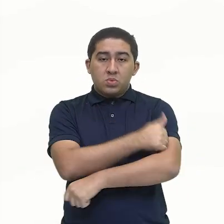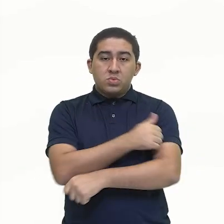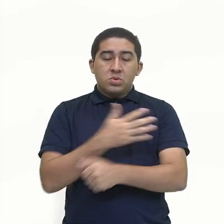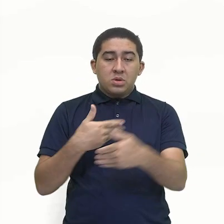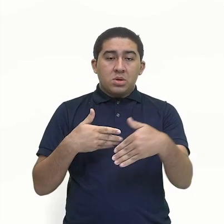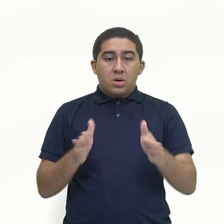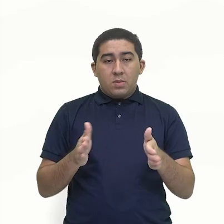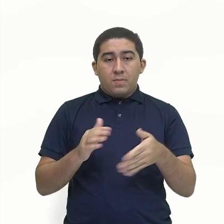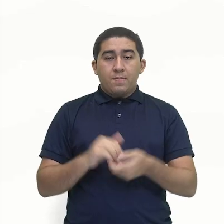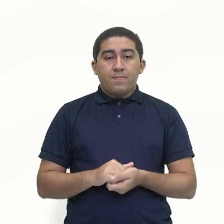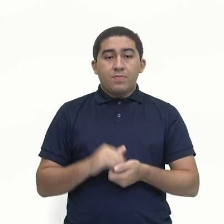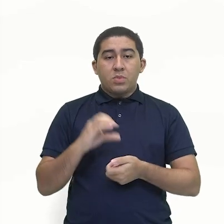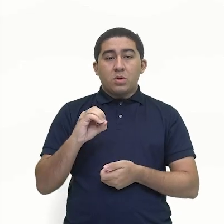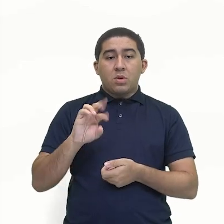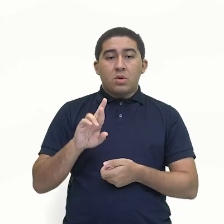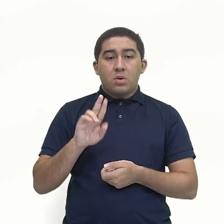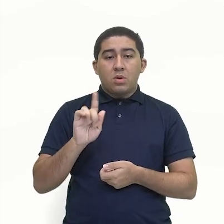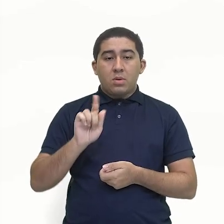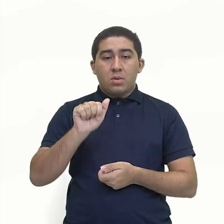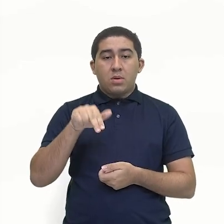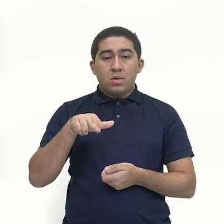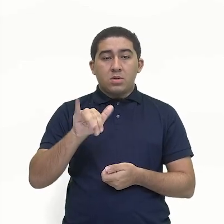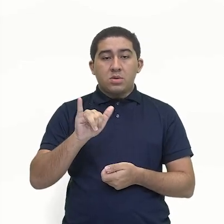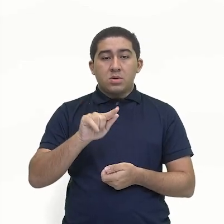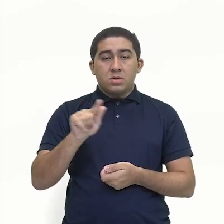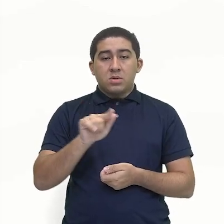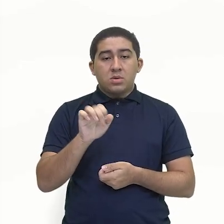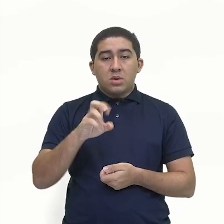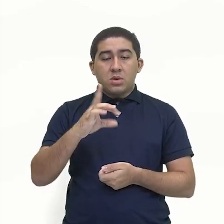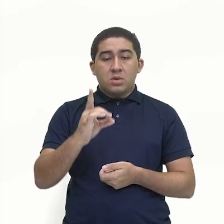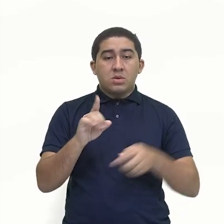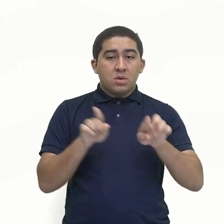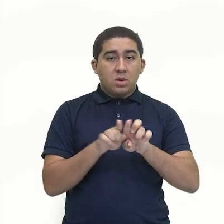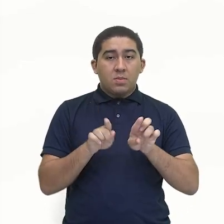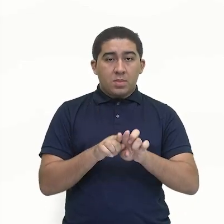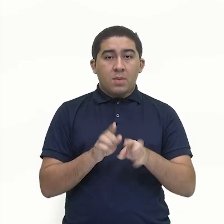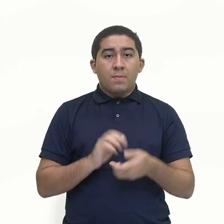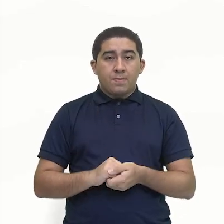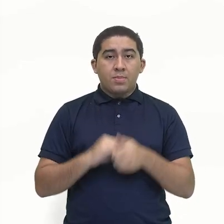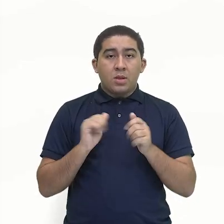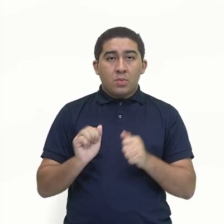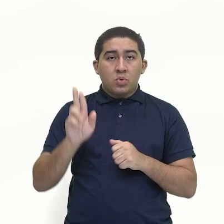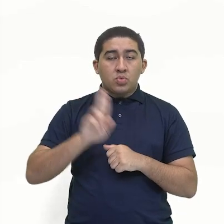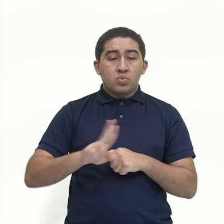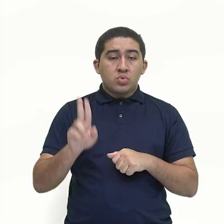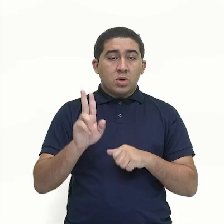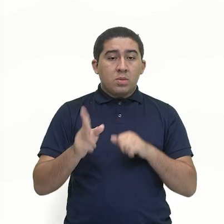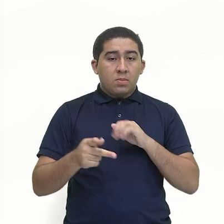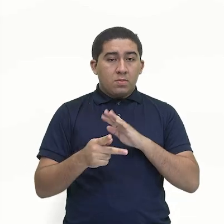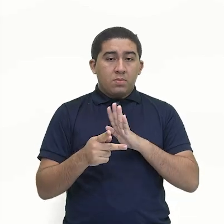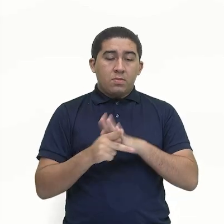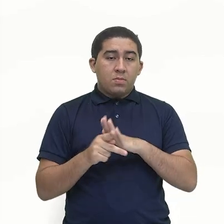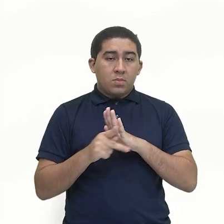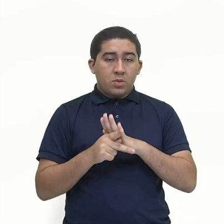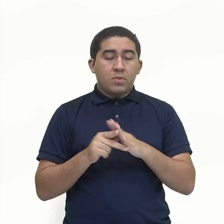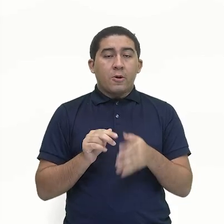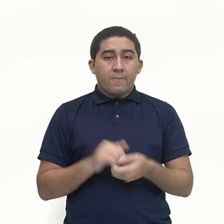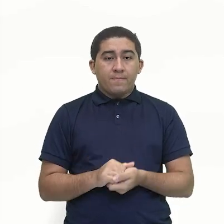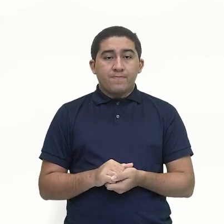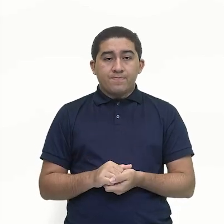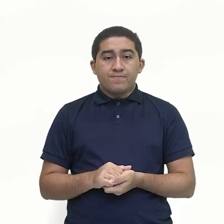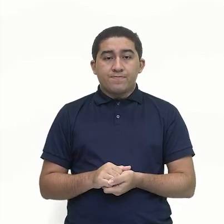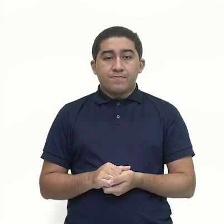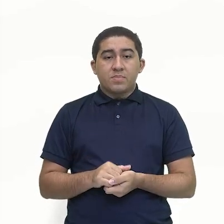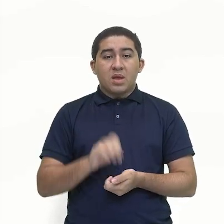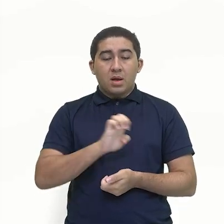organized, ele é obviamente um adjetivo aqui, mas ele também é uma das formas nominais do verbo to organize, inclusive regular com terminação em